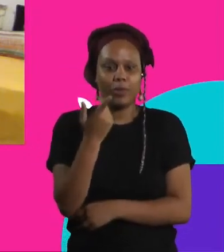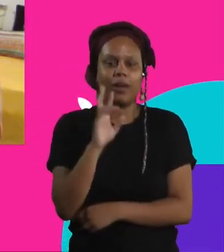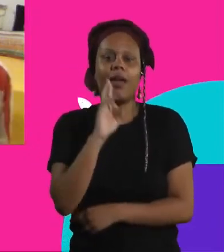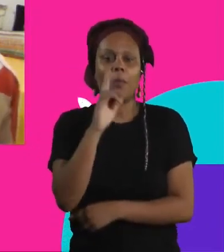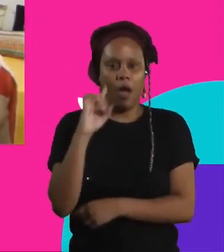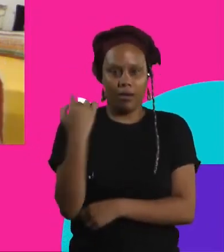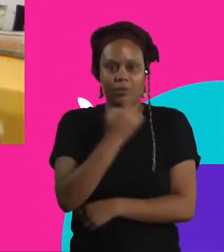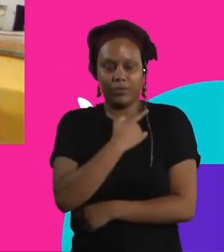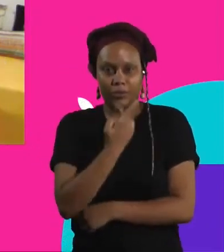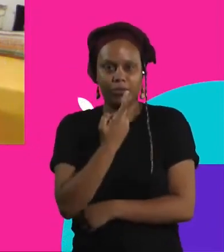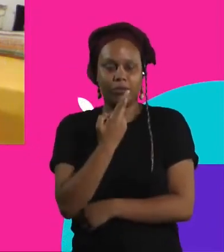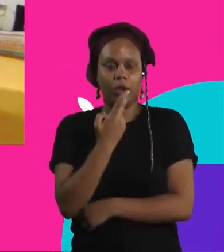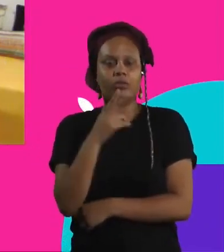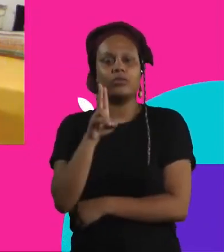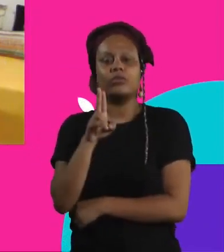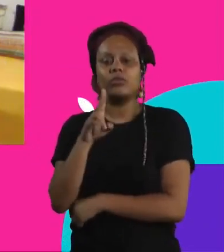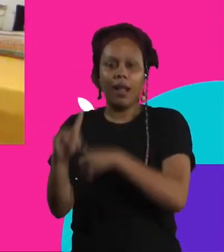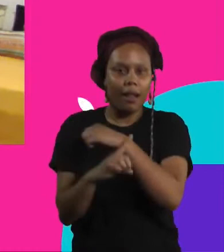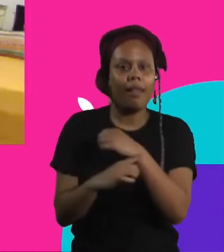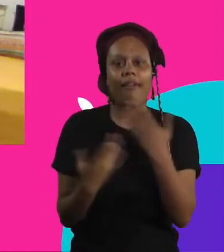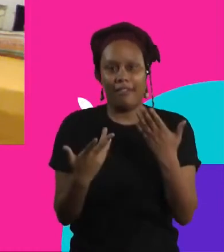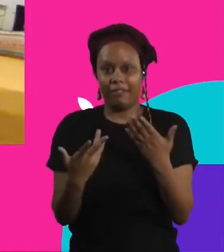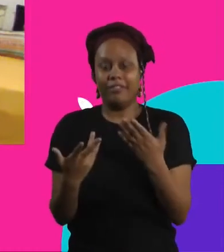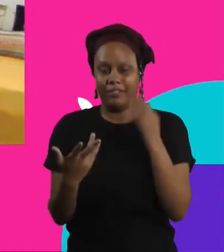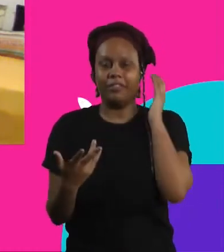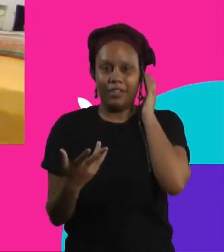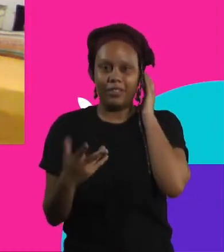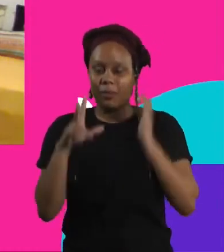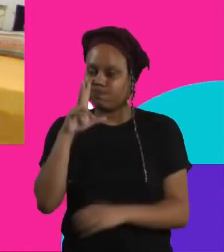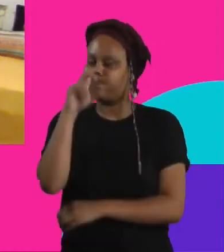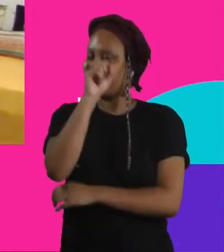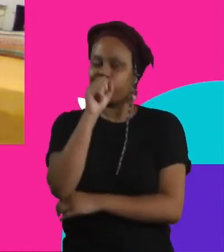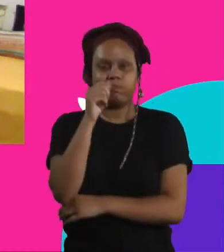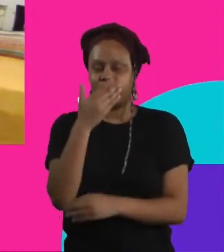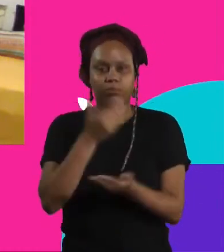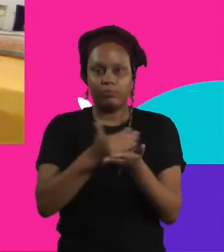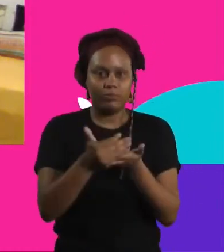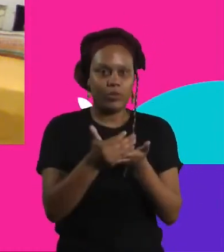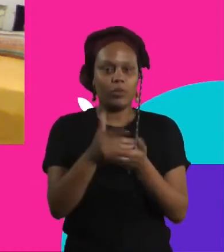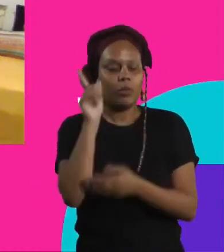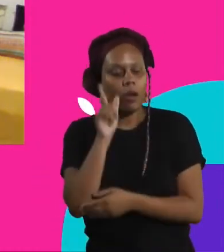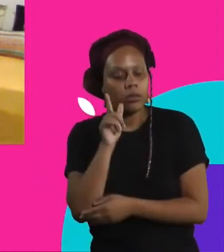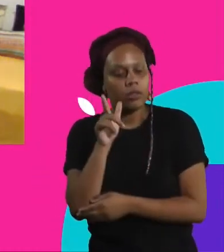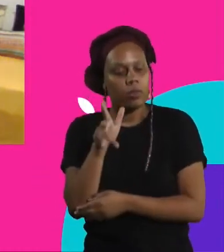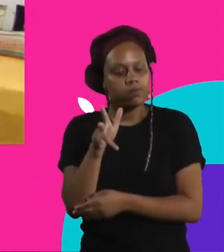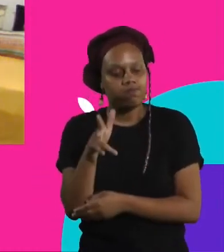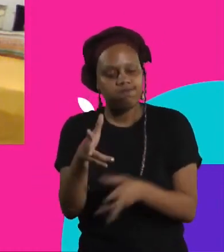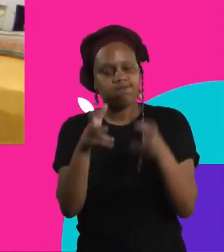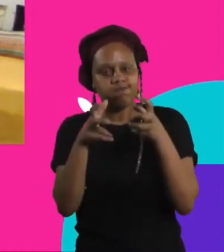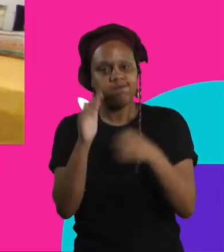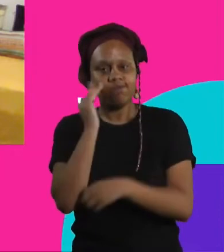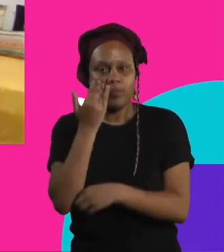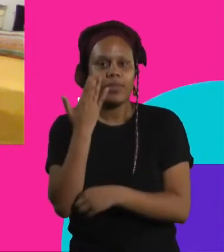todo um trabalho de comunidade muito forte, que começou para ouvir o nosso público, mas hoje também é muito para conectar